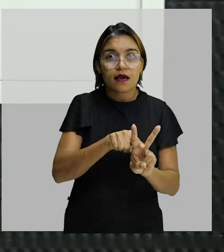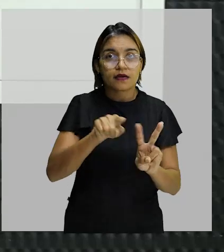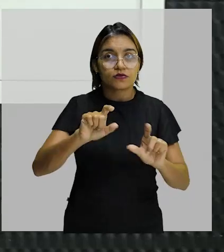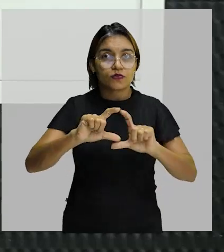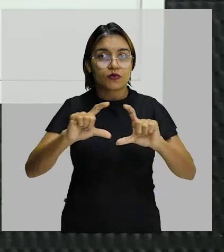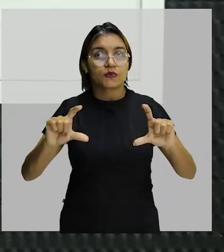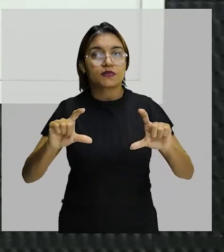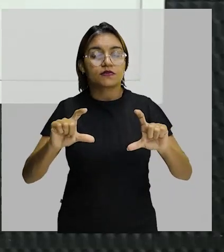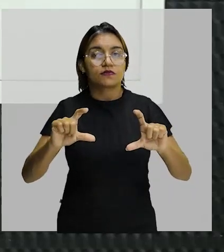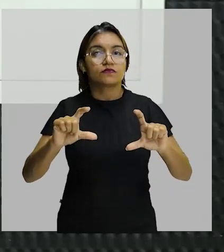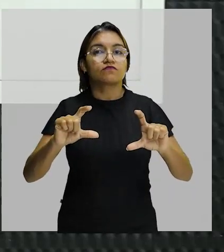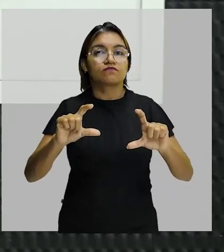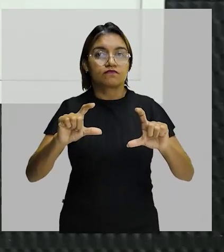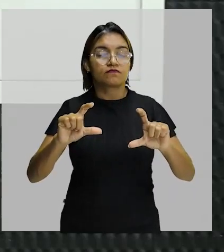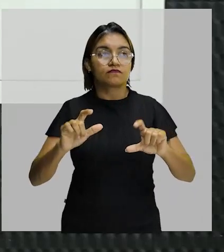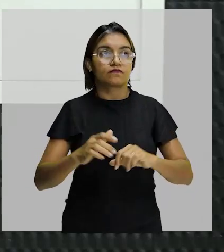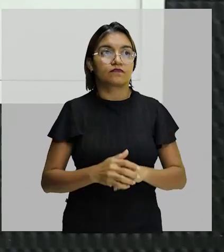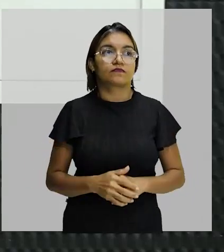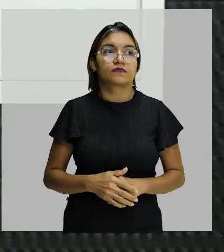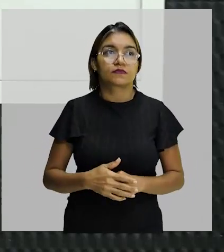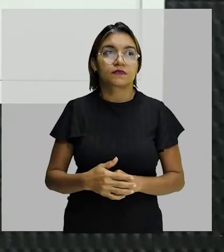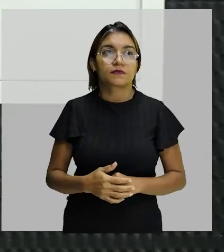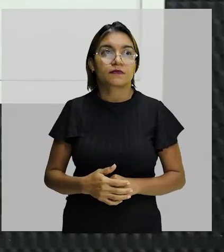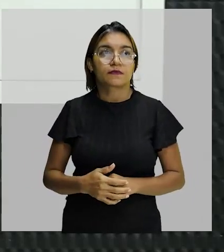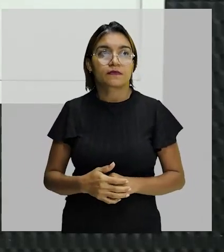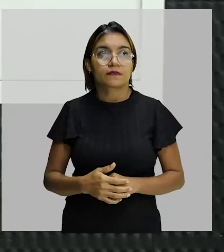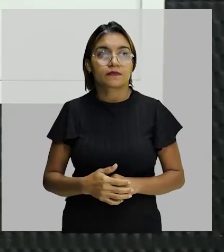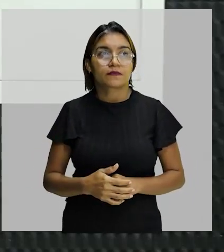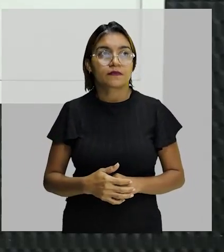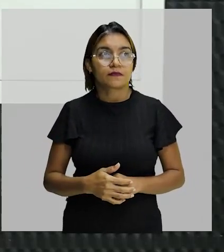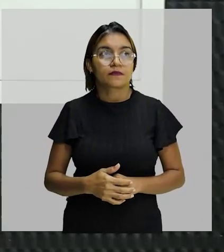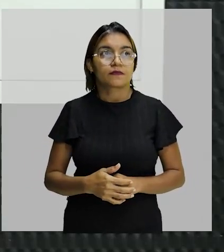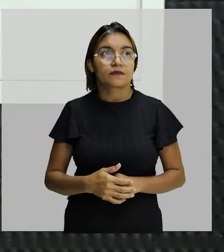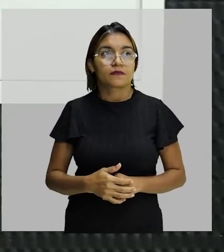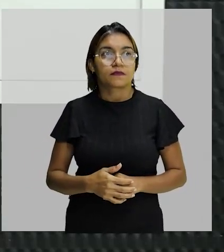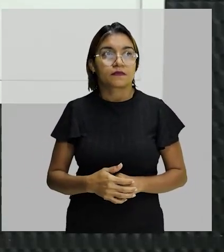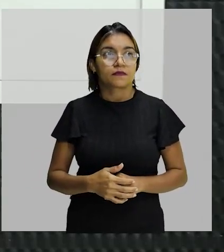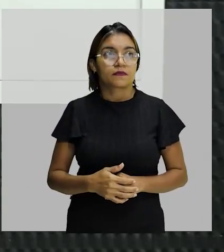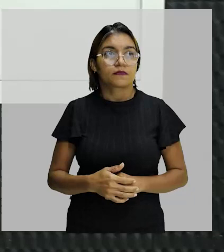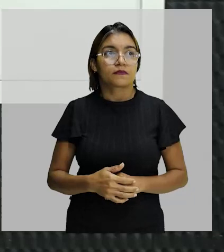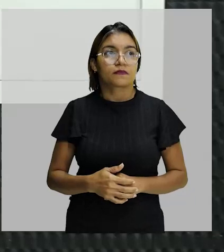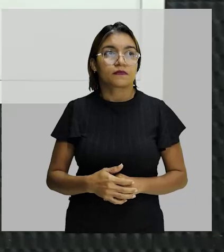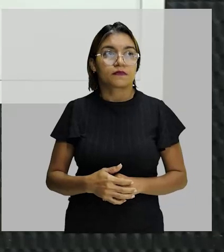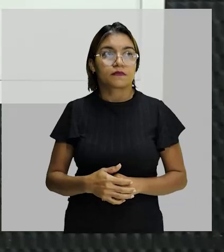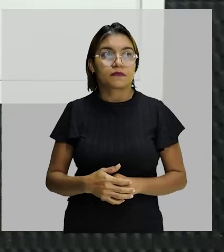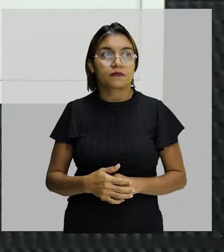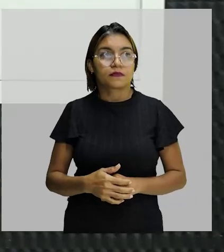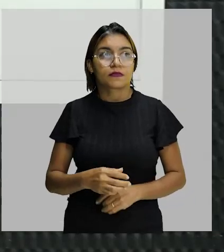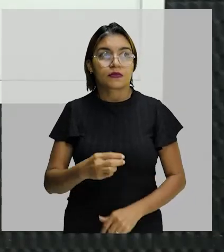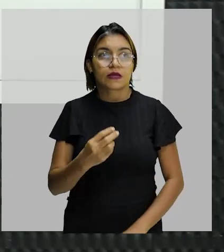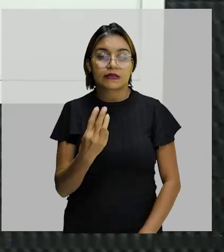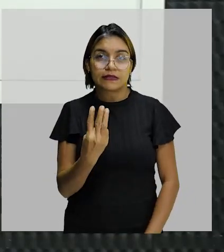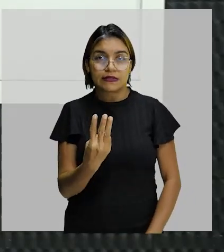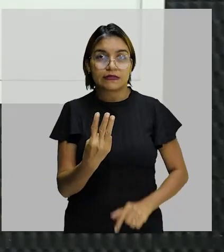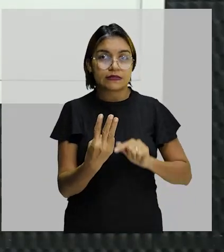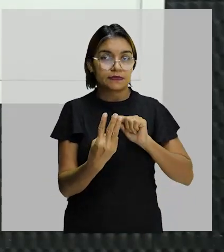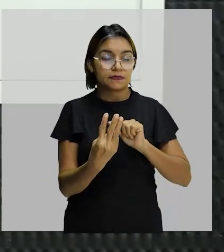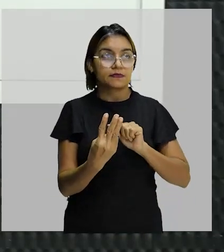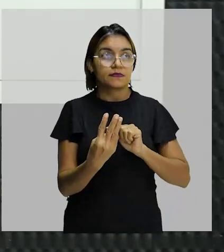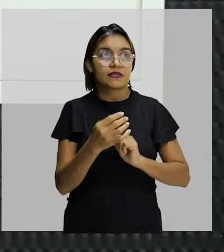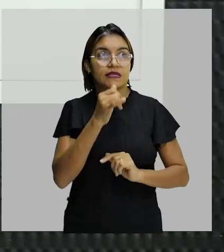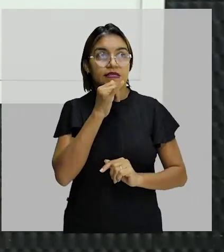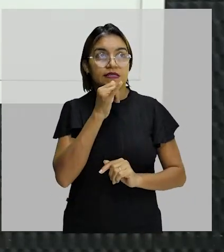né? Então, o menos 3, na verdade, o mais 3, tá? Que a raiz, quando ela vem para cá, para a